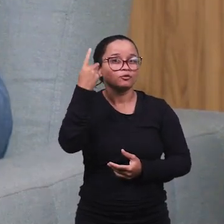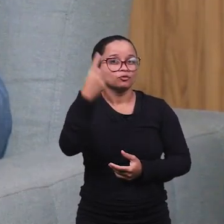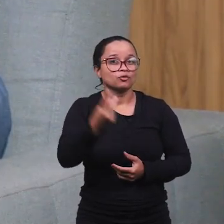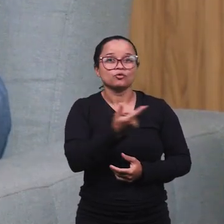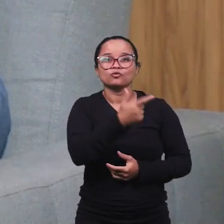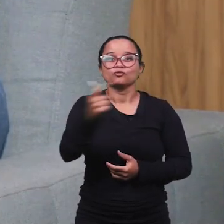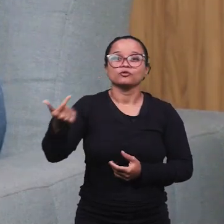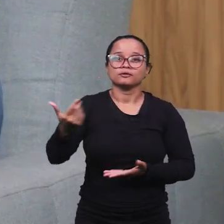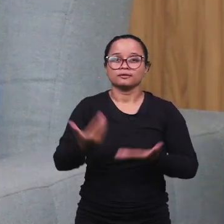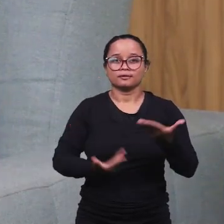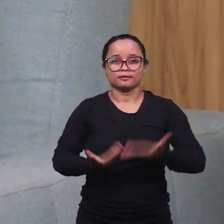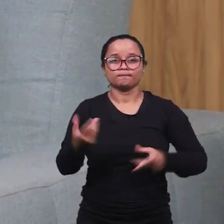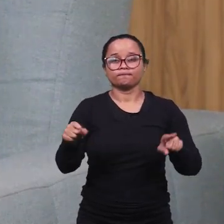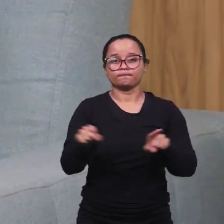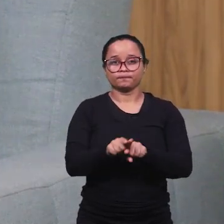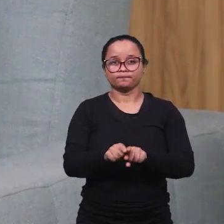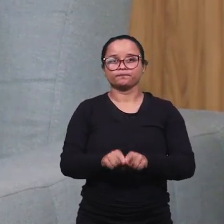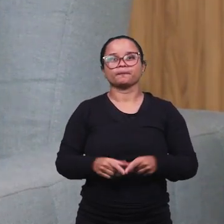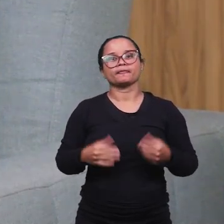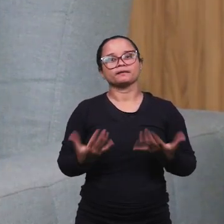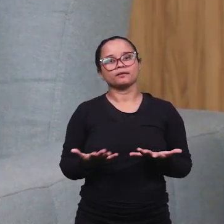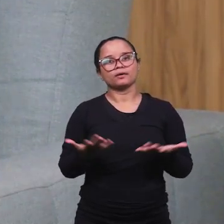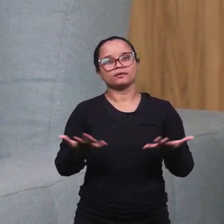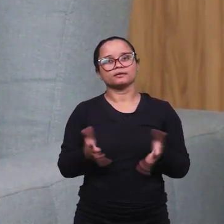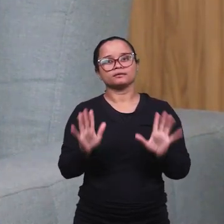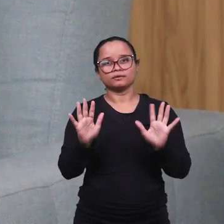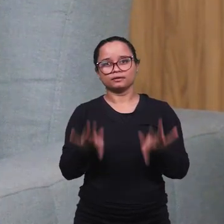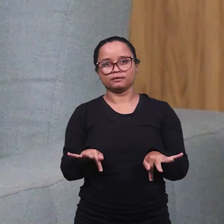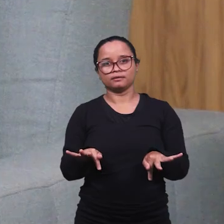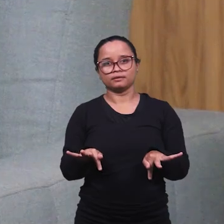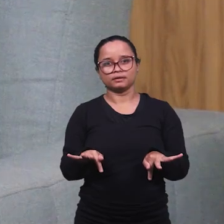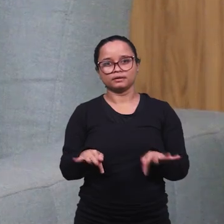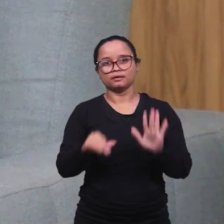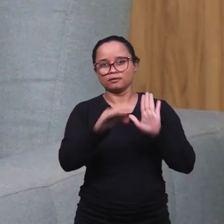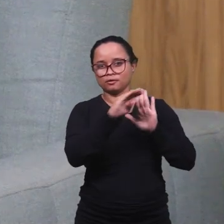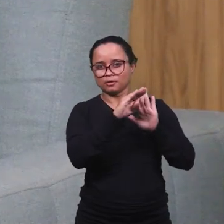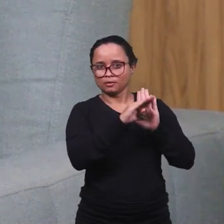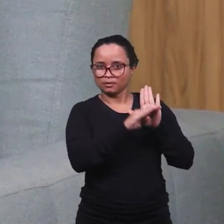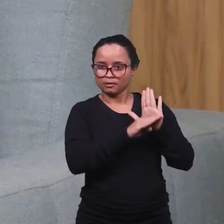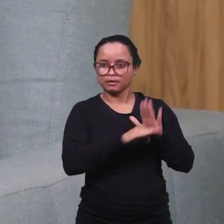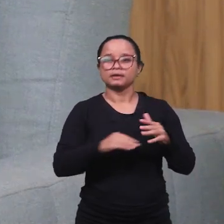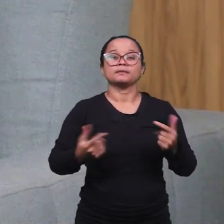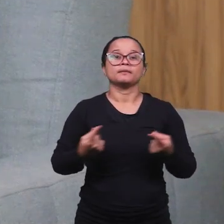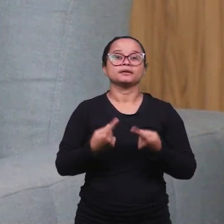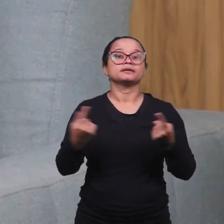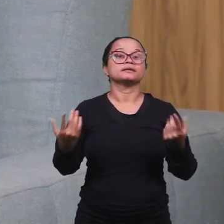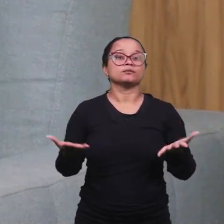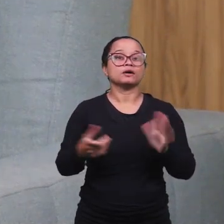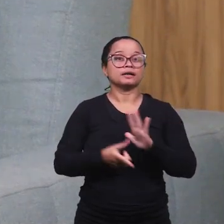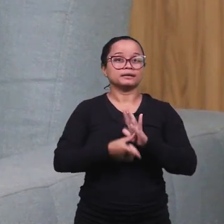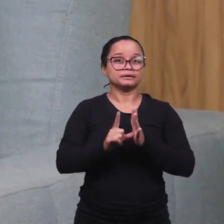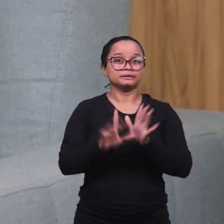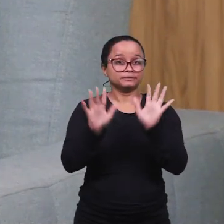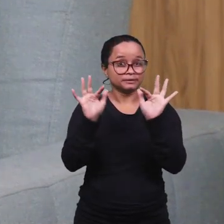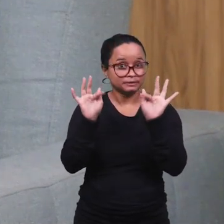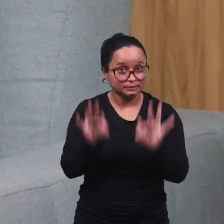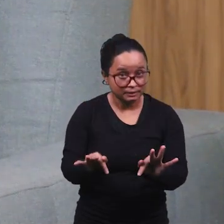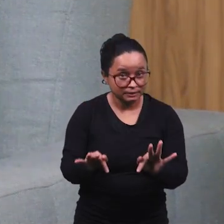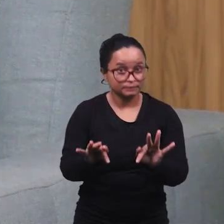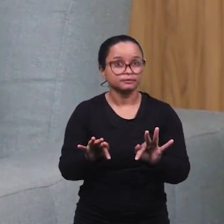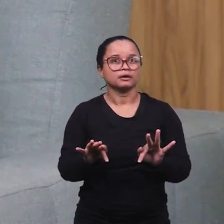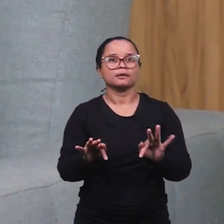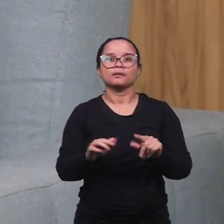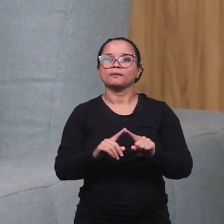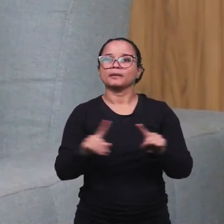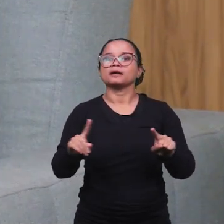demais irmãos. Agora aqui nós estamos encerrando o nosso programa, né? Antes de fazer o encerramento de